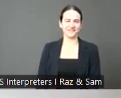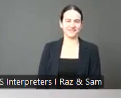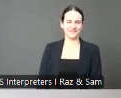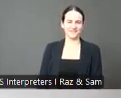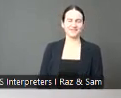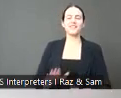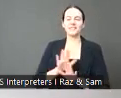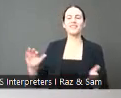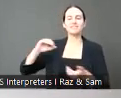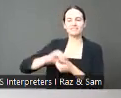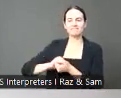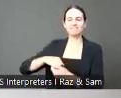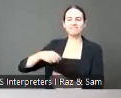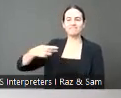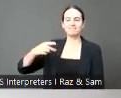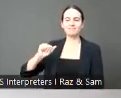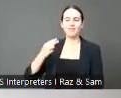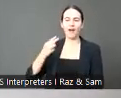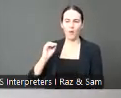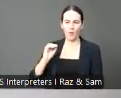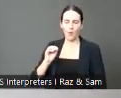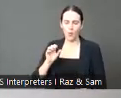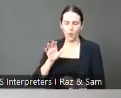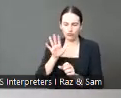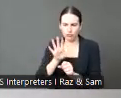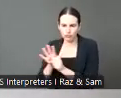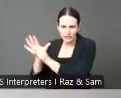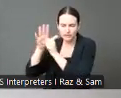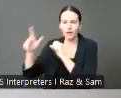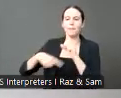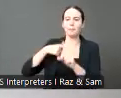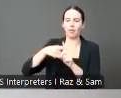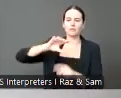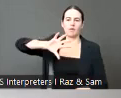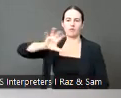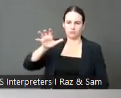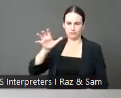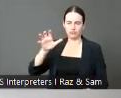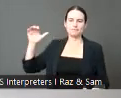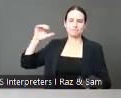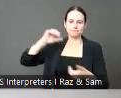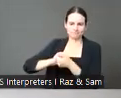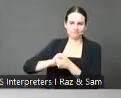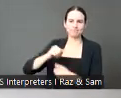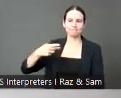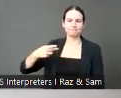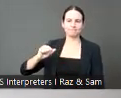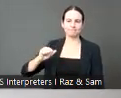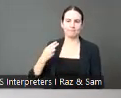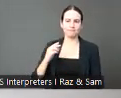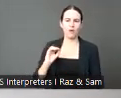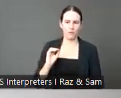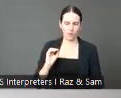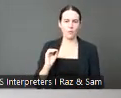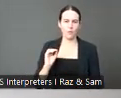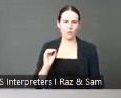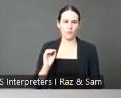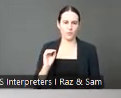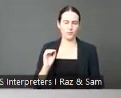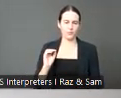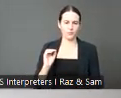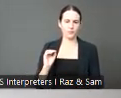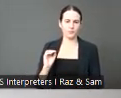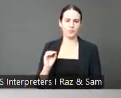OPS, da OPAS, em nível regional da Colômbia, com a ajuda de Washington, todo o processo de